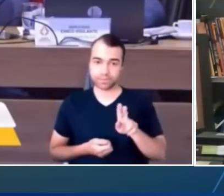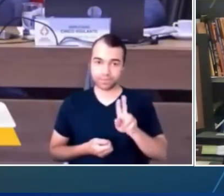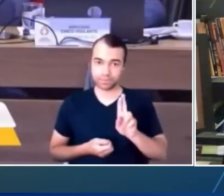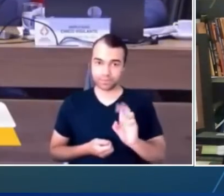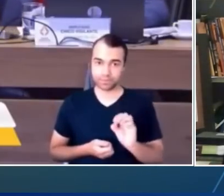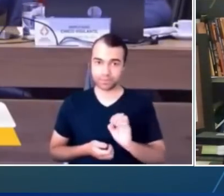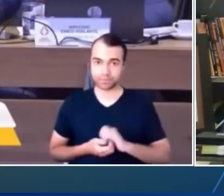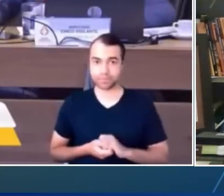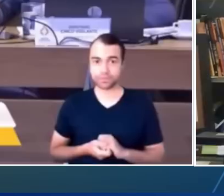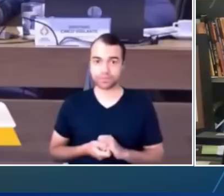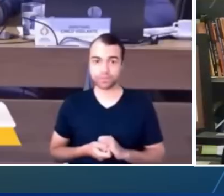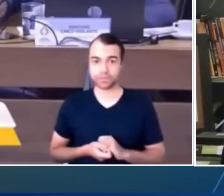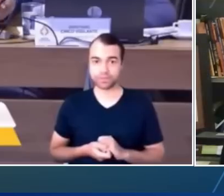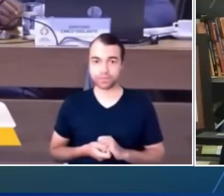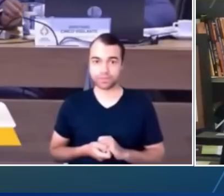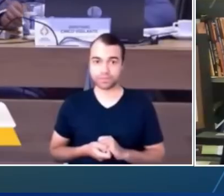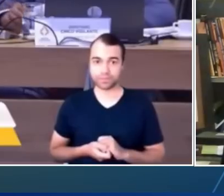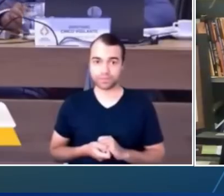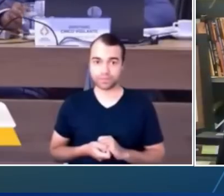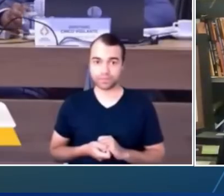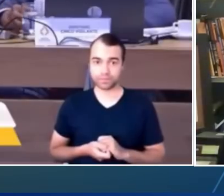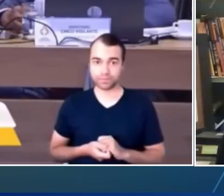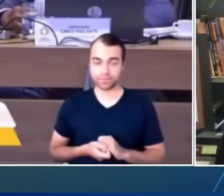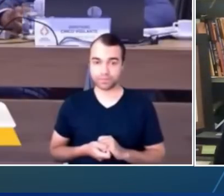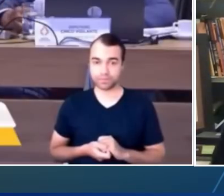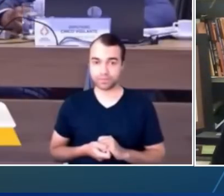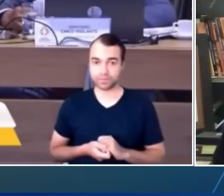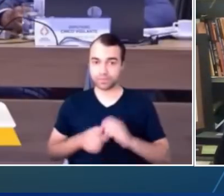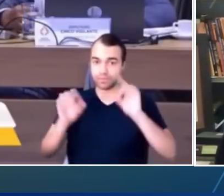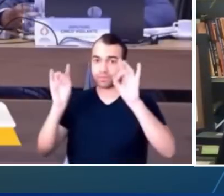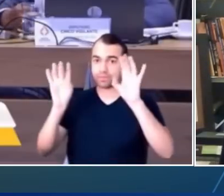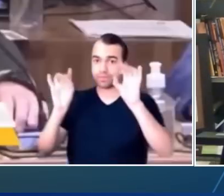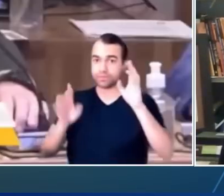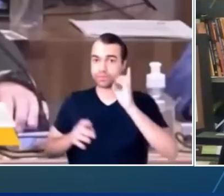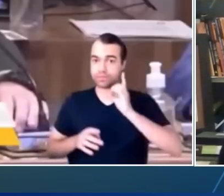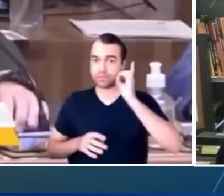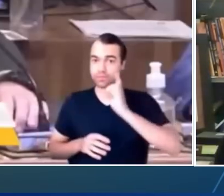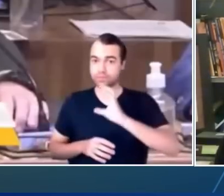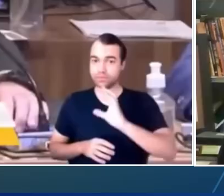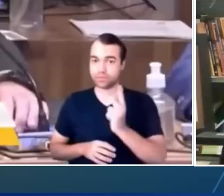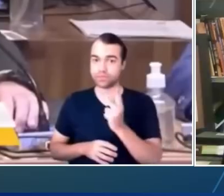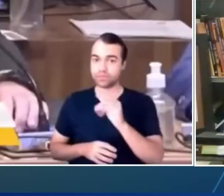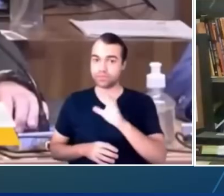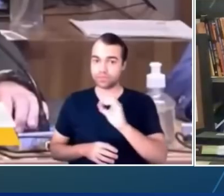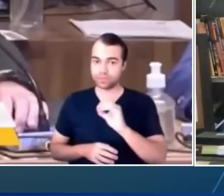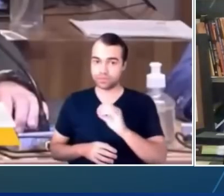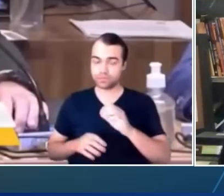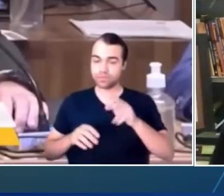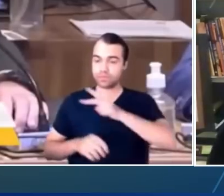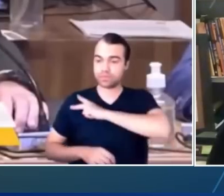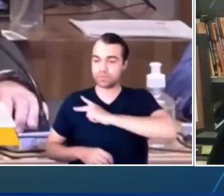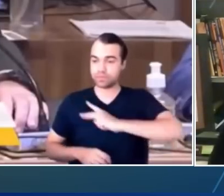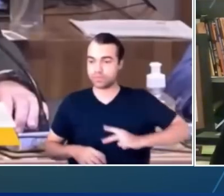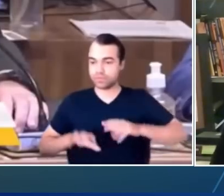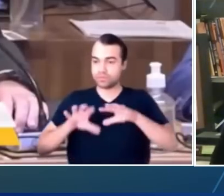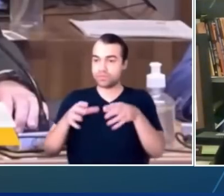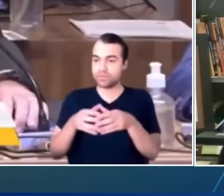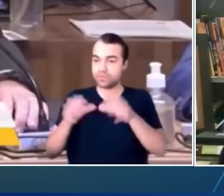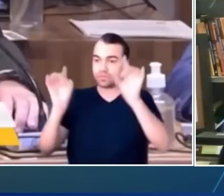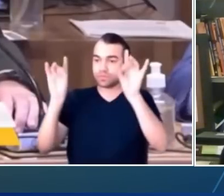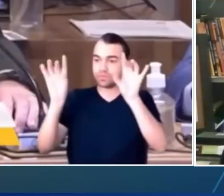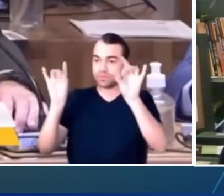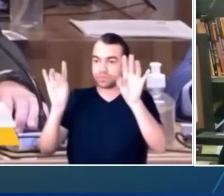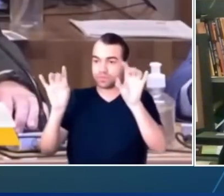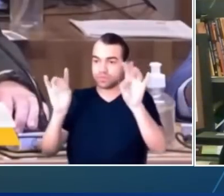você não vai falar nada e responder, você não tem direito a meia hora. Por favor, presidente da CPI... que não